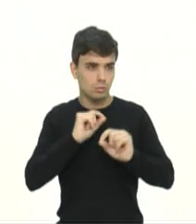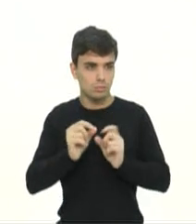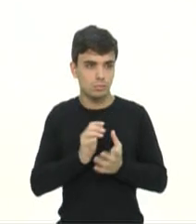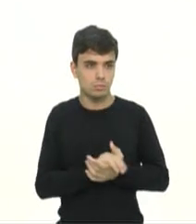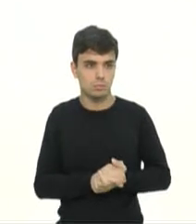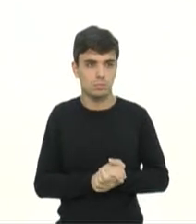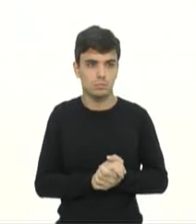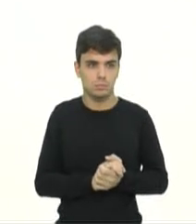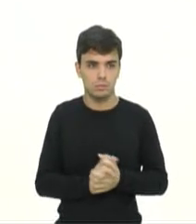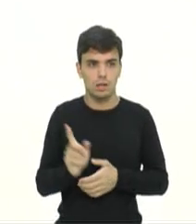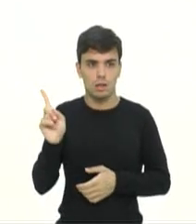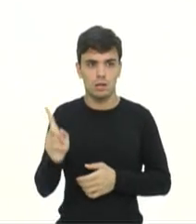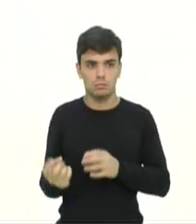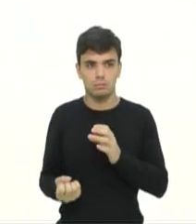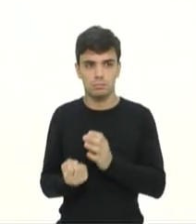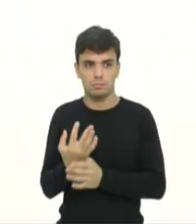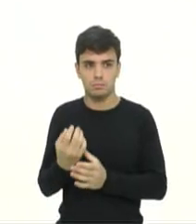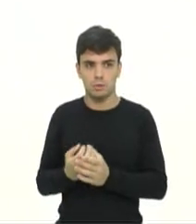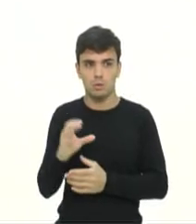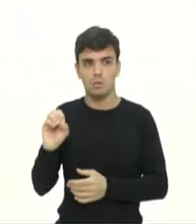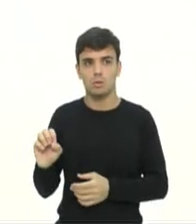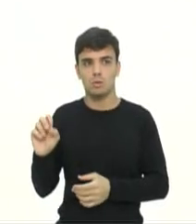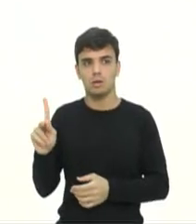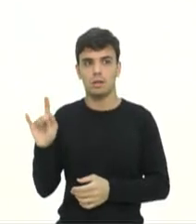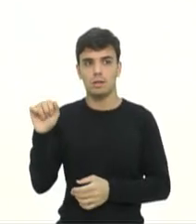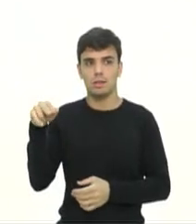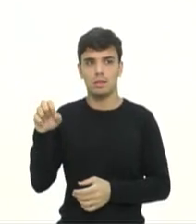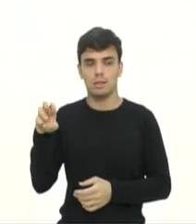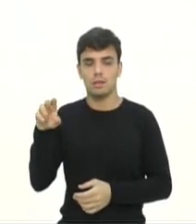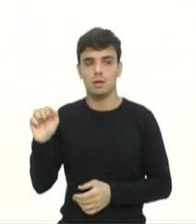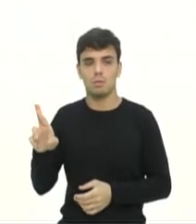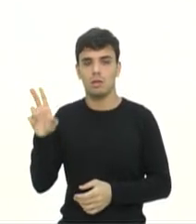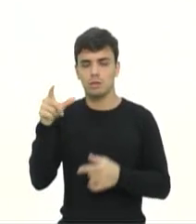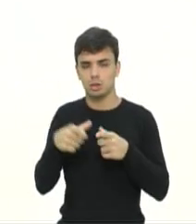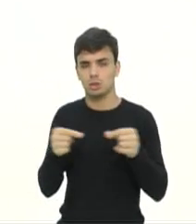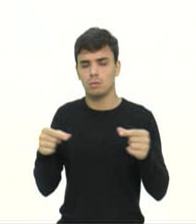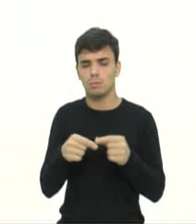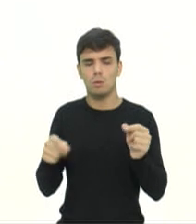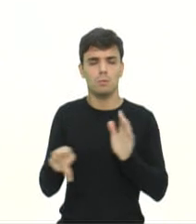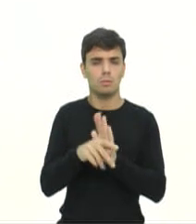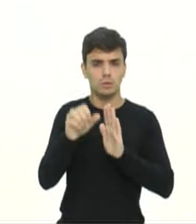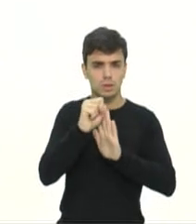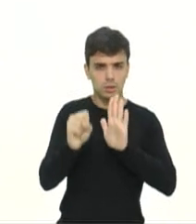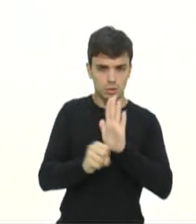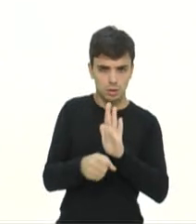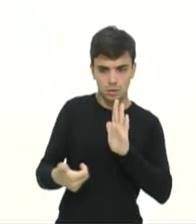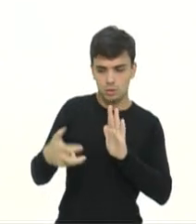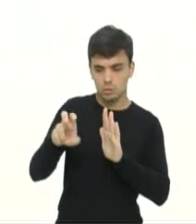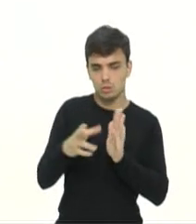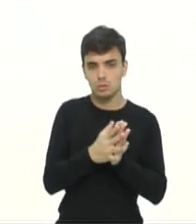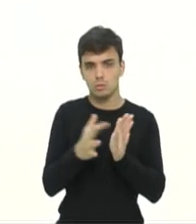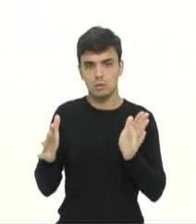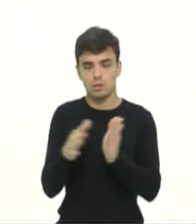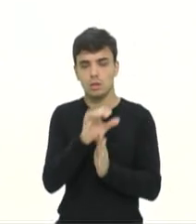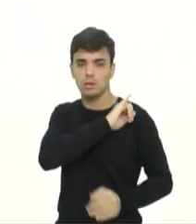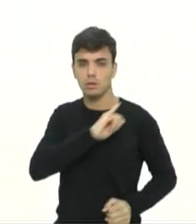no Japão, e as suas origens remontam ao século XV, durante o império do rei